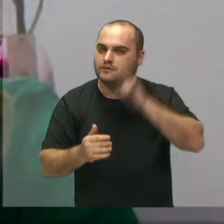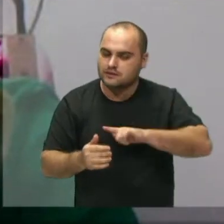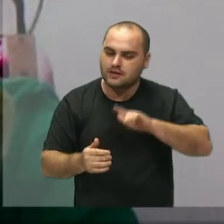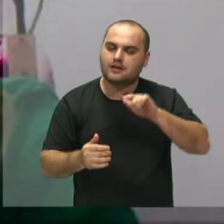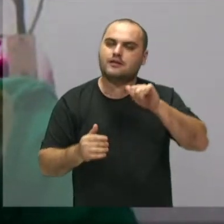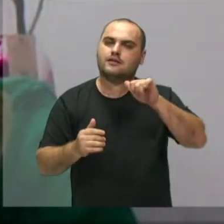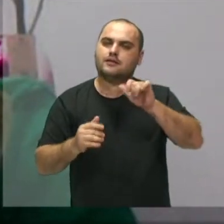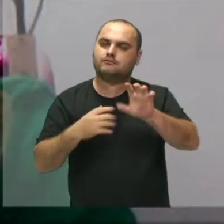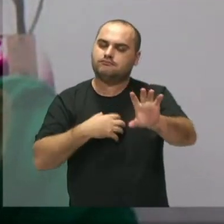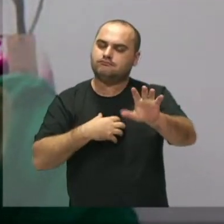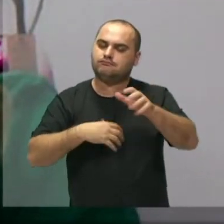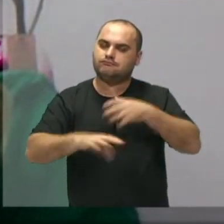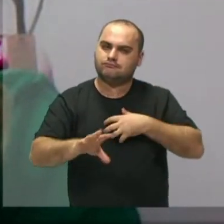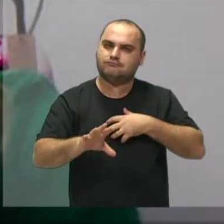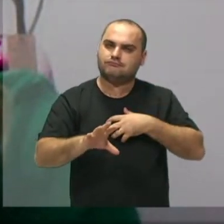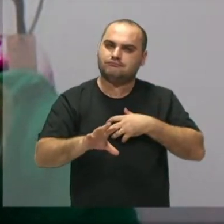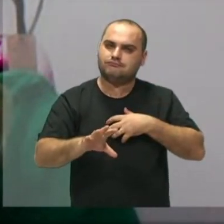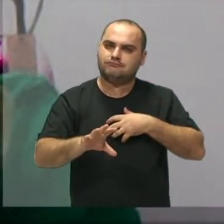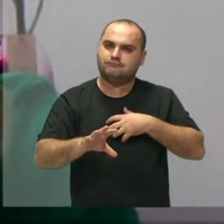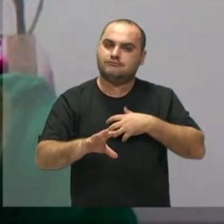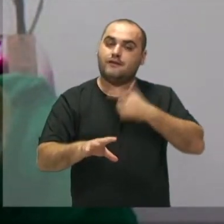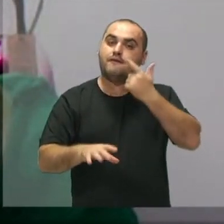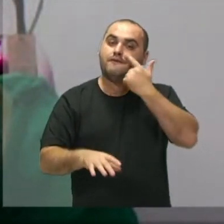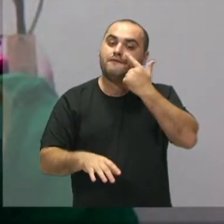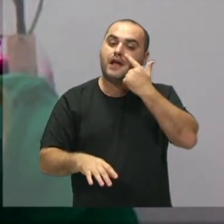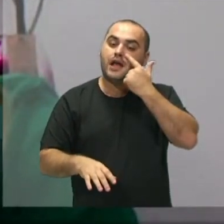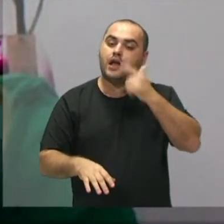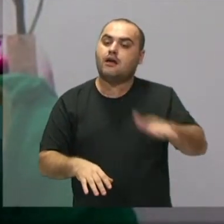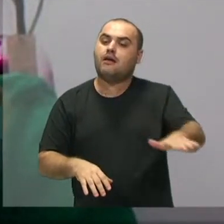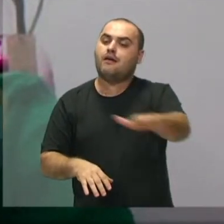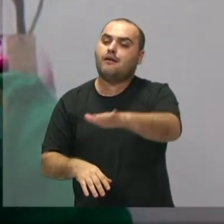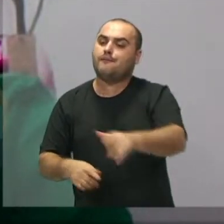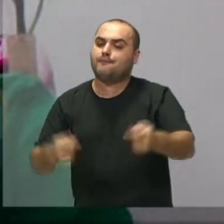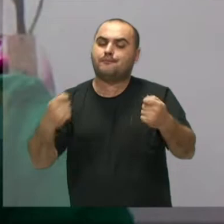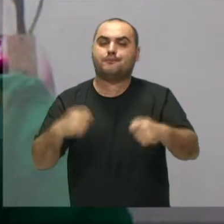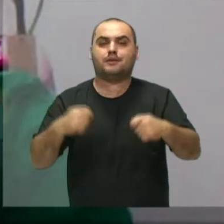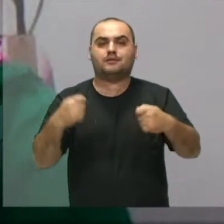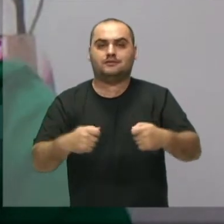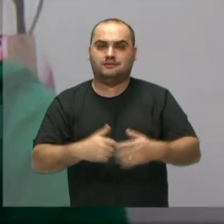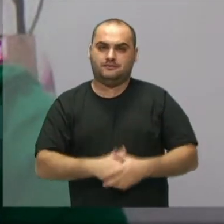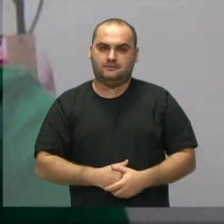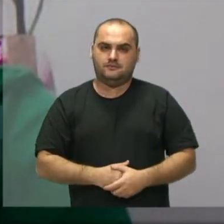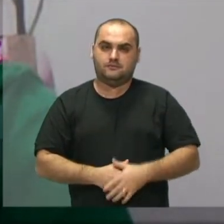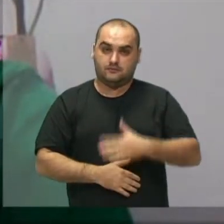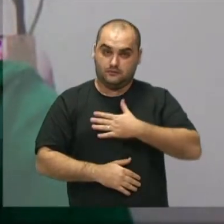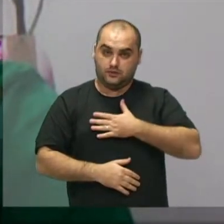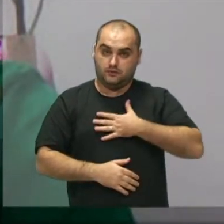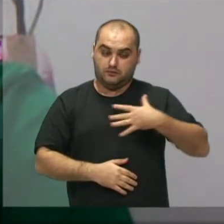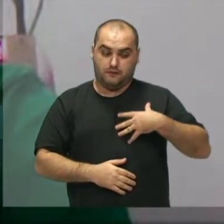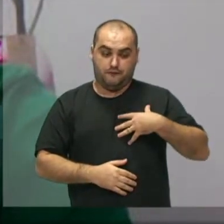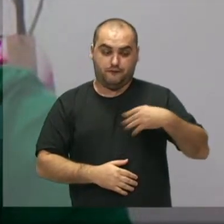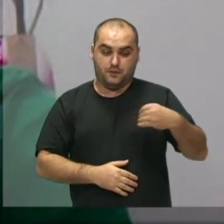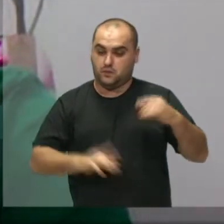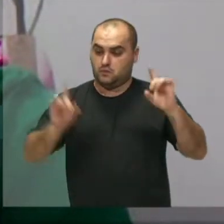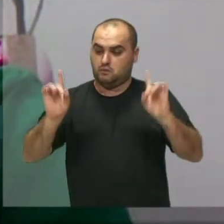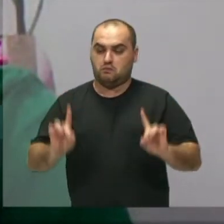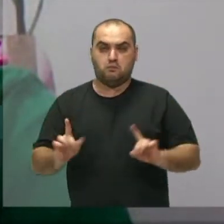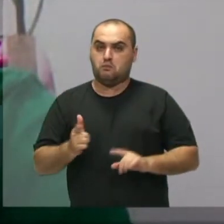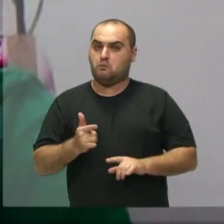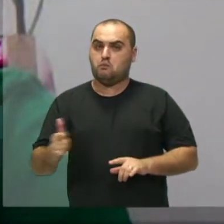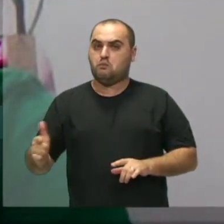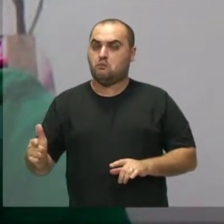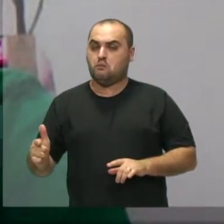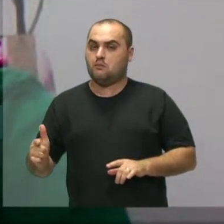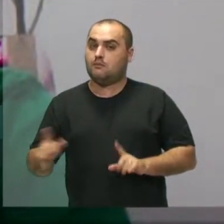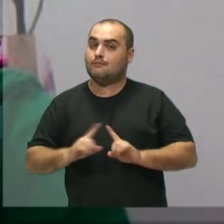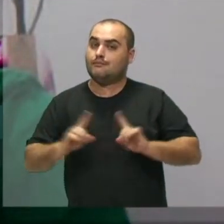lugar dessas pessoas, tu vê a necessidade, né? Como eu te falei, assim, eu tenho filhos, meus filhos não têm deficiência,